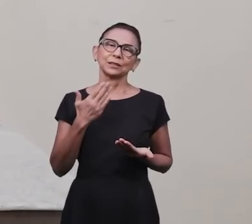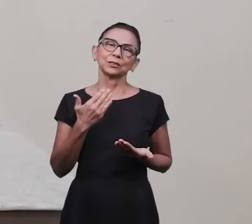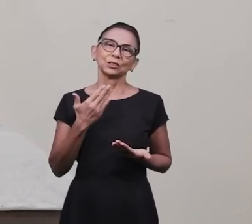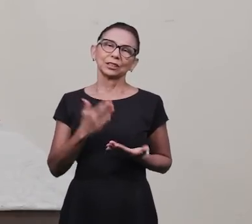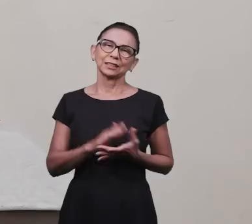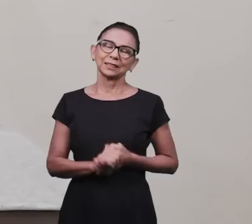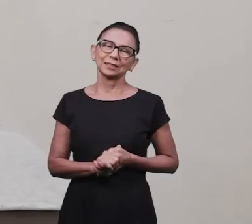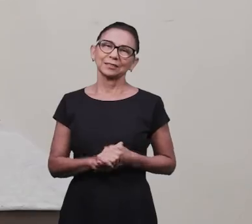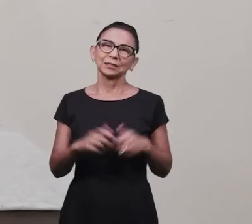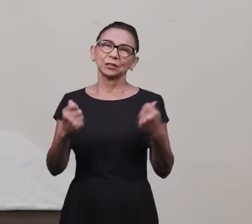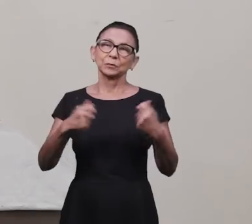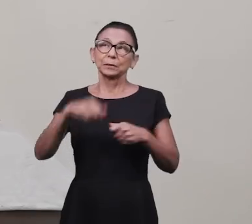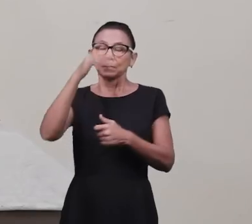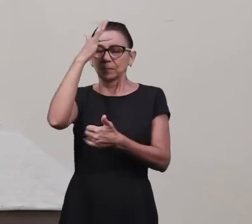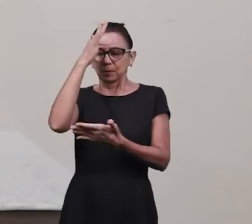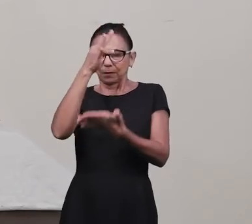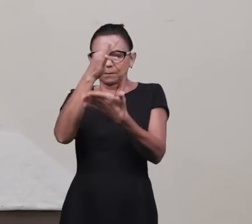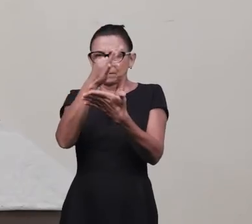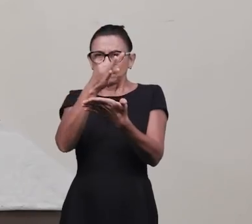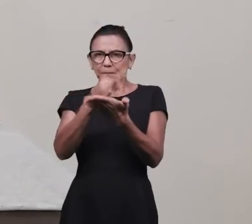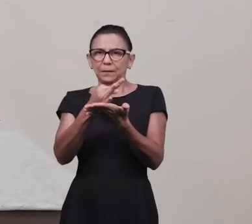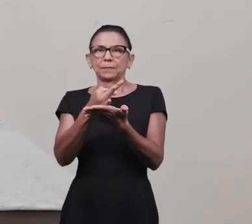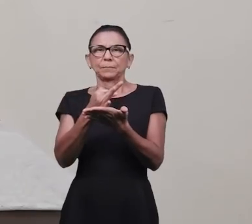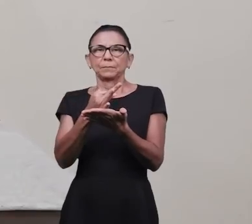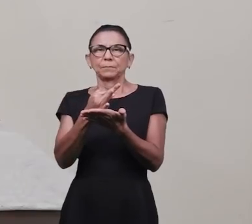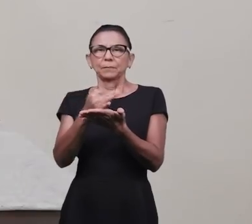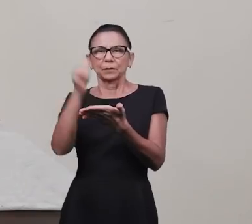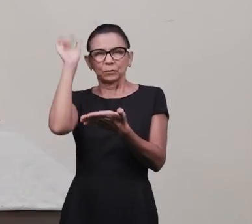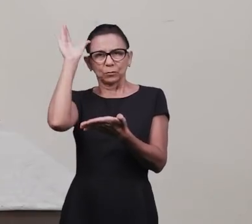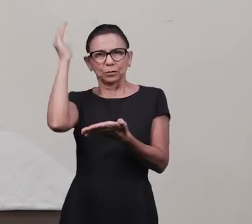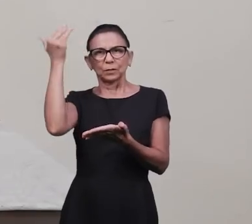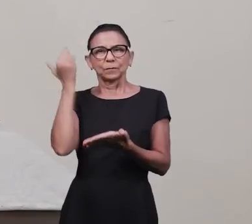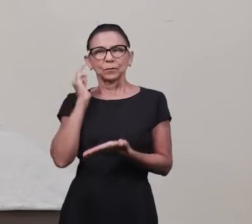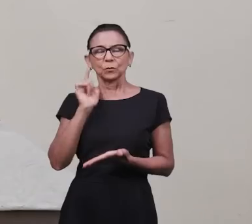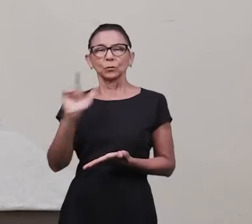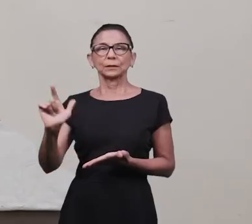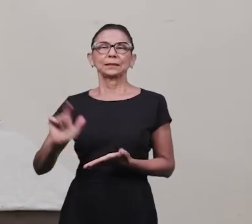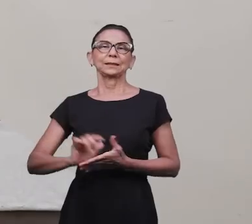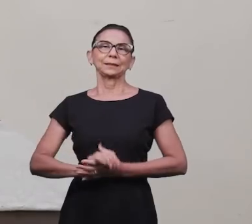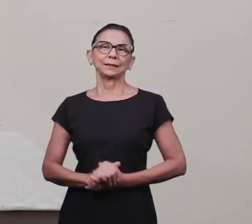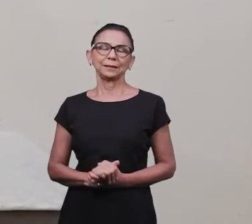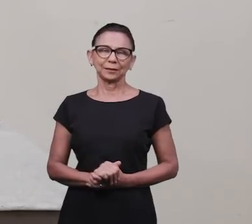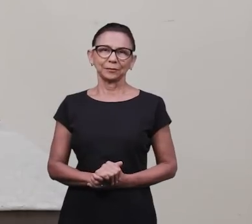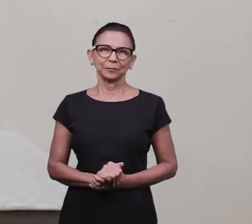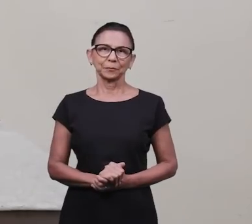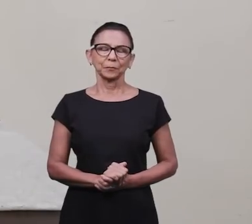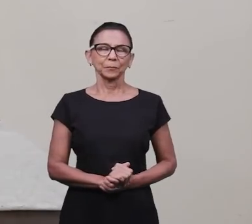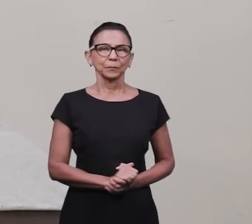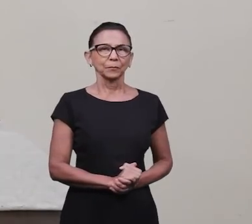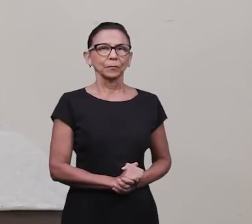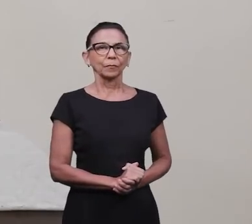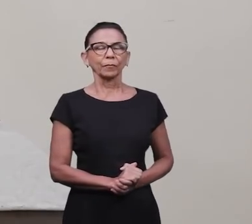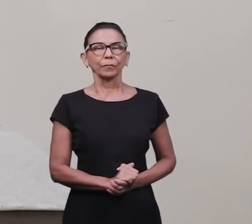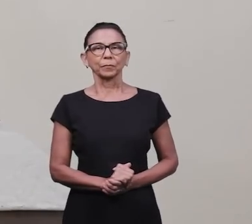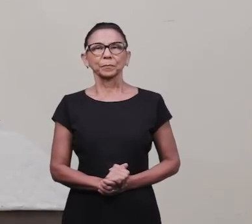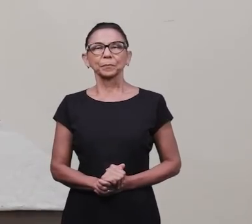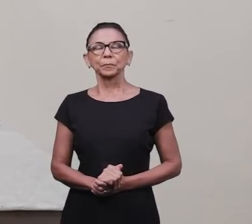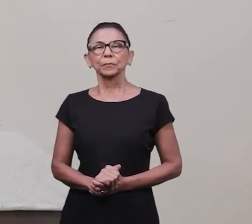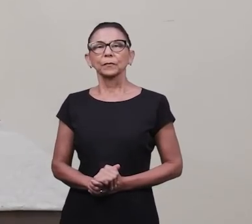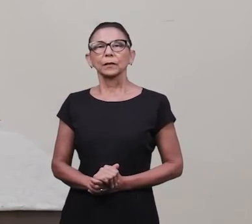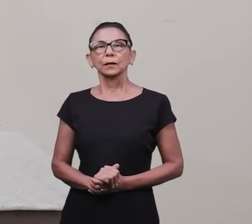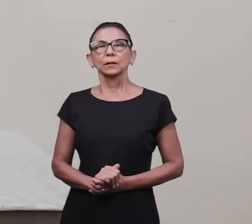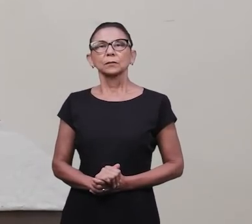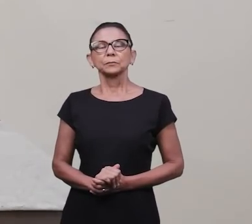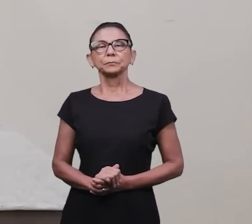de solução para os nossos problemas. Quando ali o rei, ele manda ao profeta, que é tipo